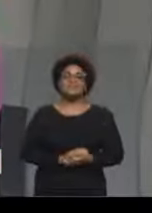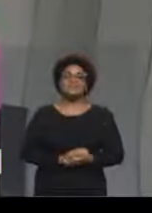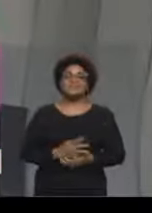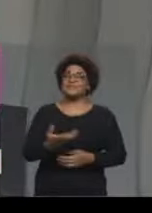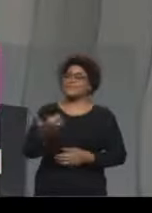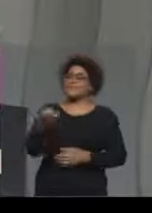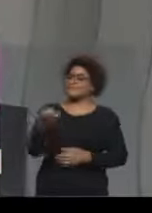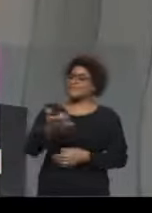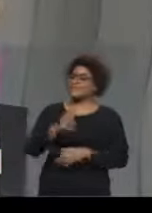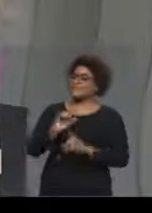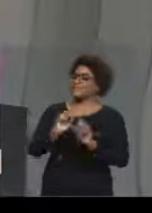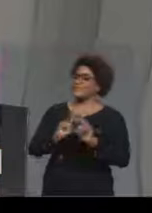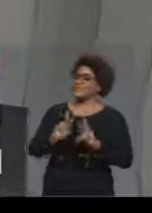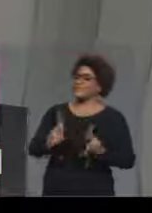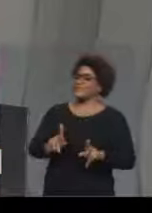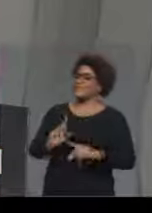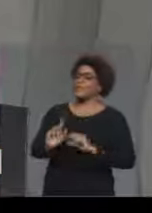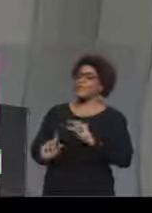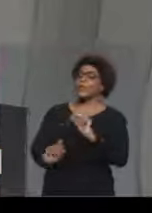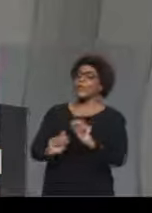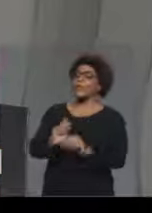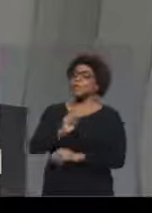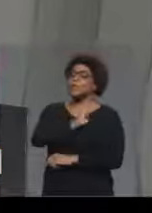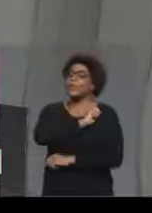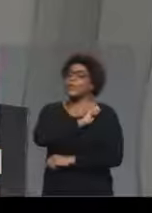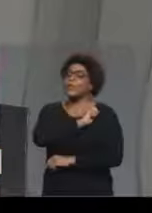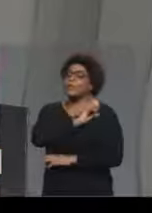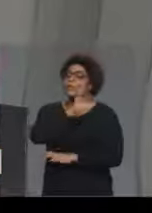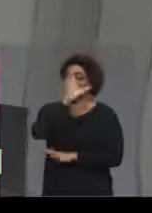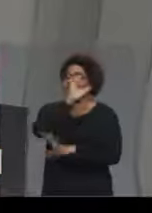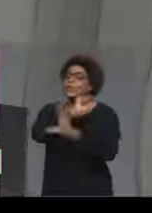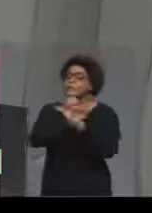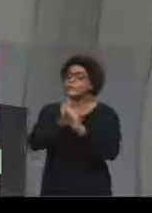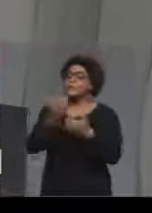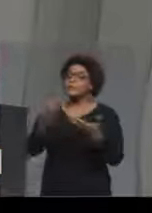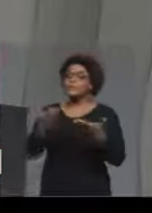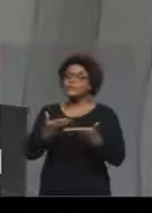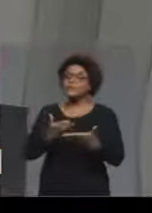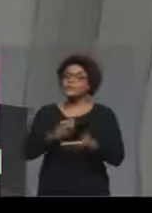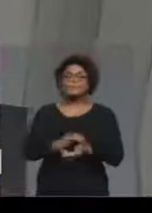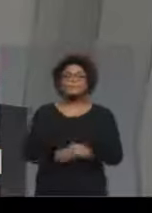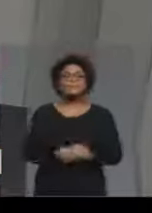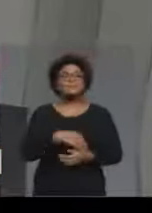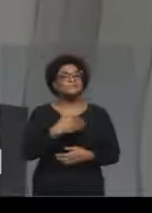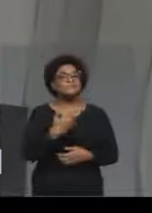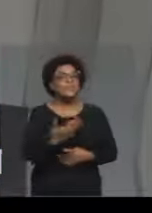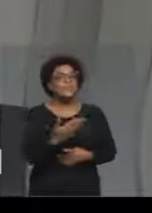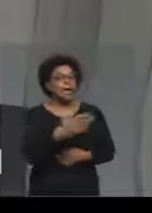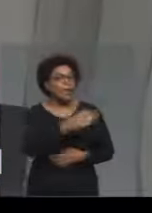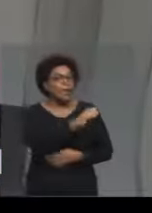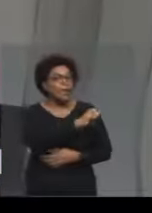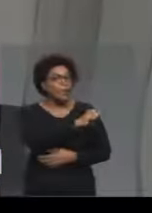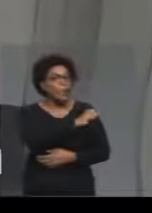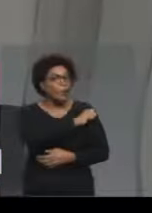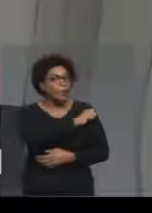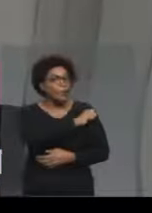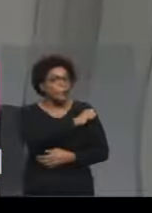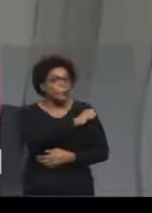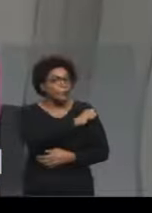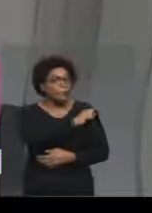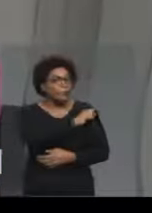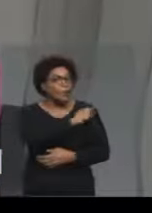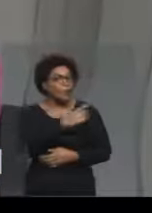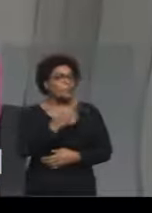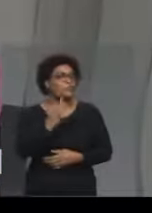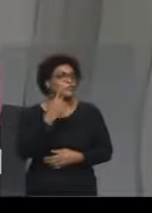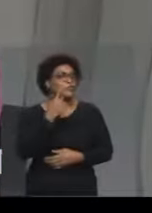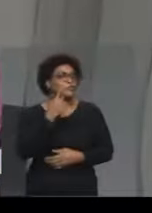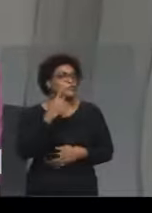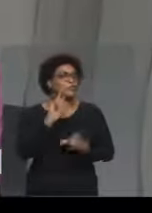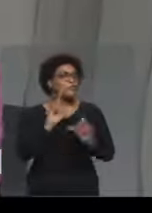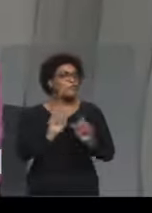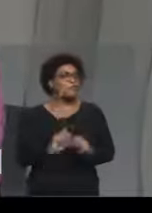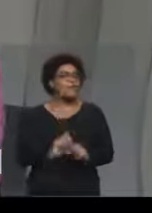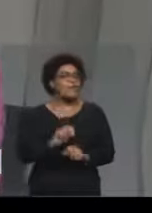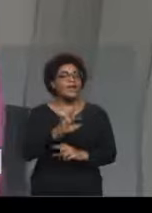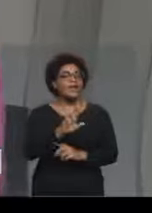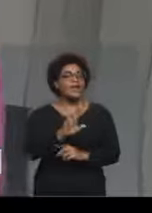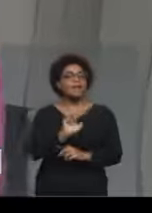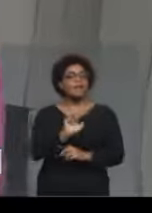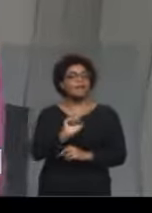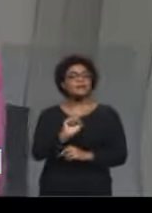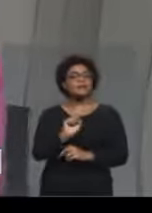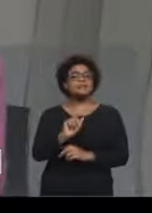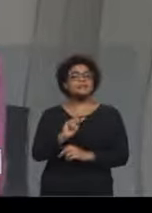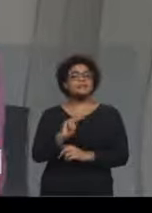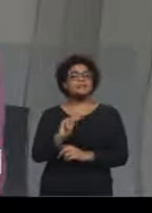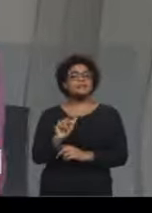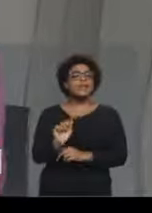nas suas aulas hoje. Então hoje a aula foi para o 8º ano, nós trabalhamos a resenha crítica. Então